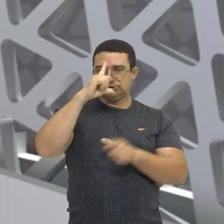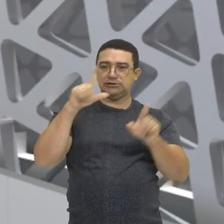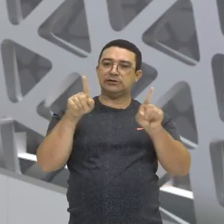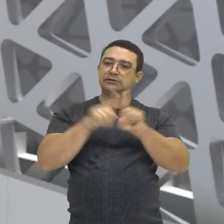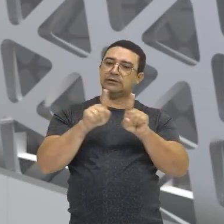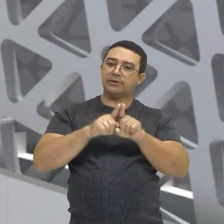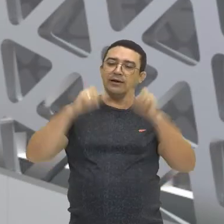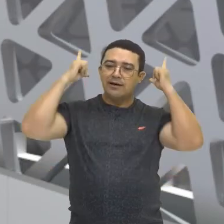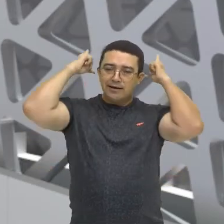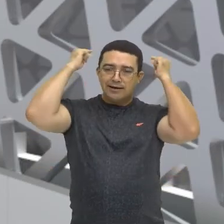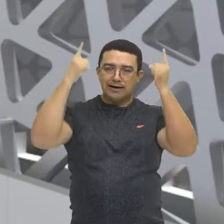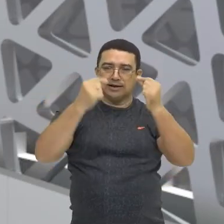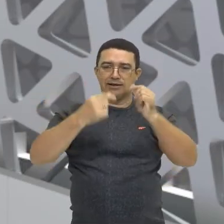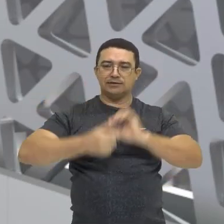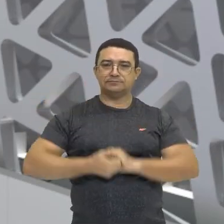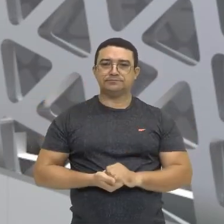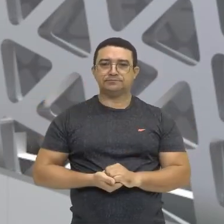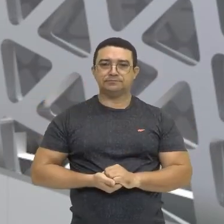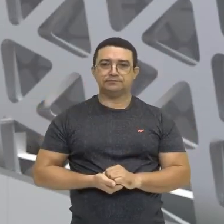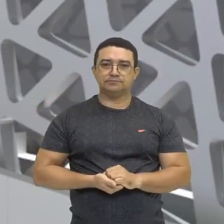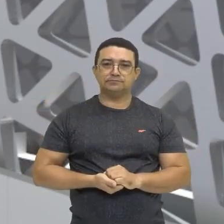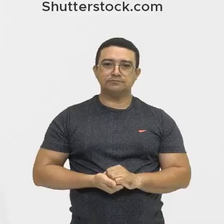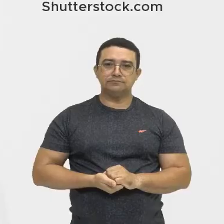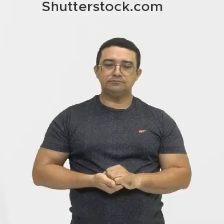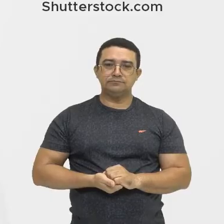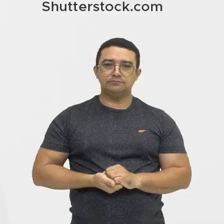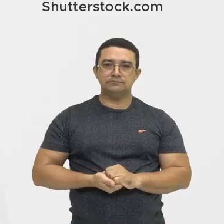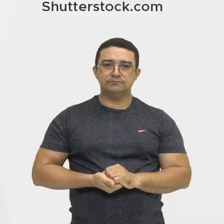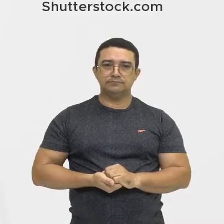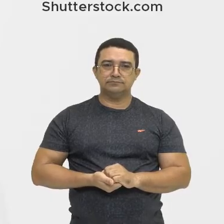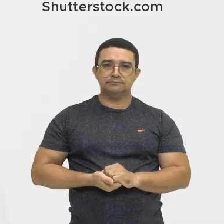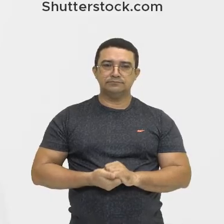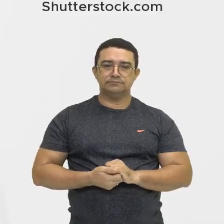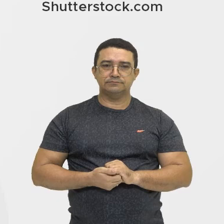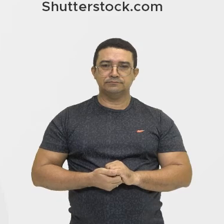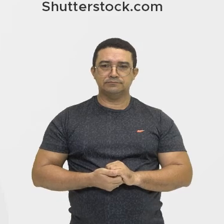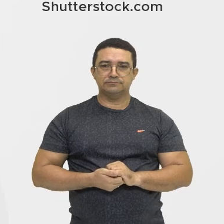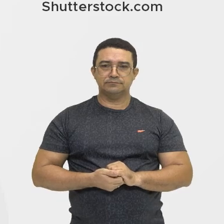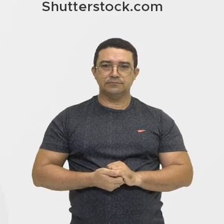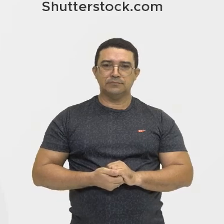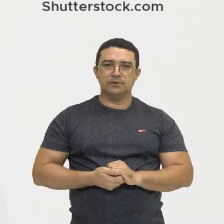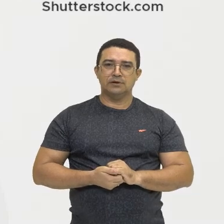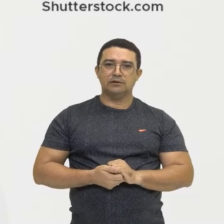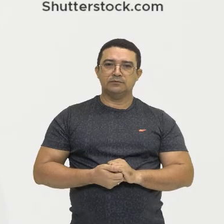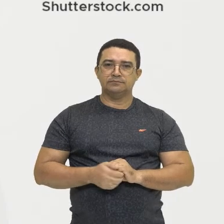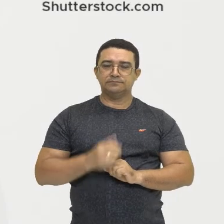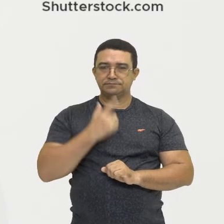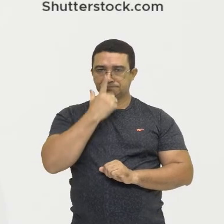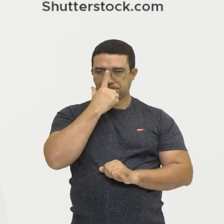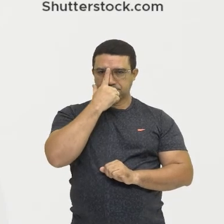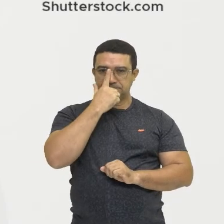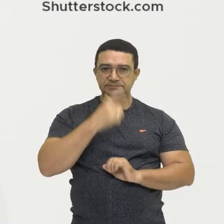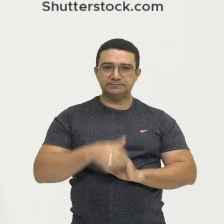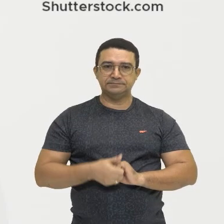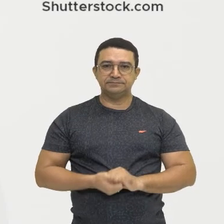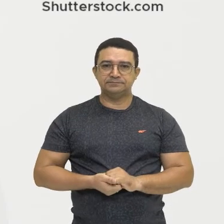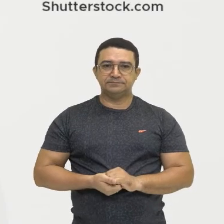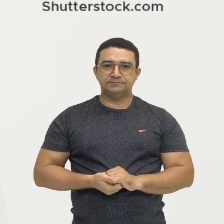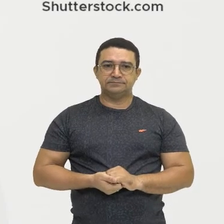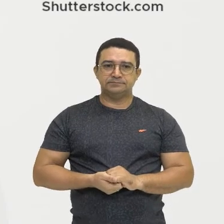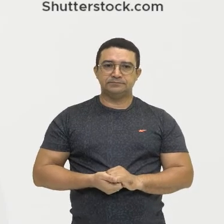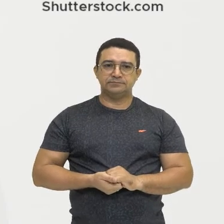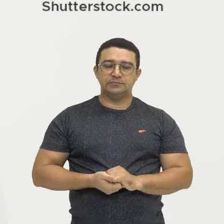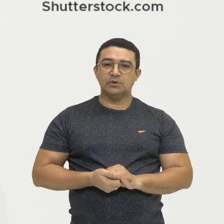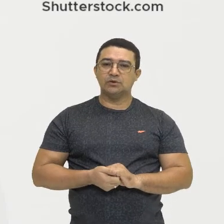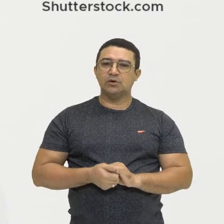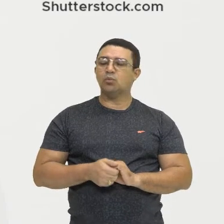tradição grega. Então, para além disso, vamos continuar, das heranças gregas, né, o